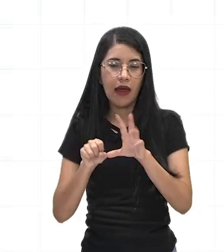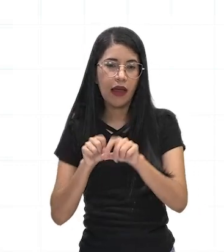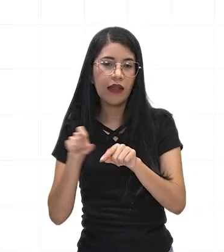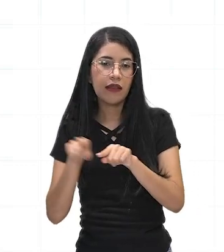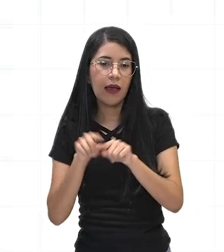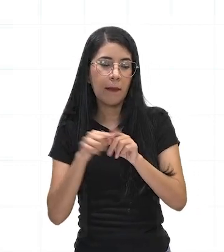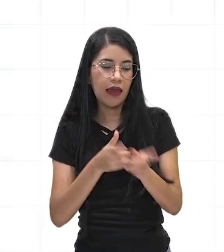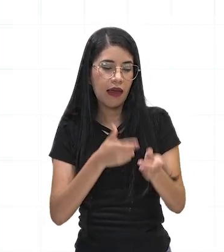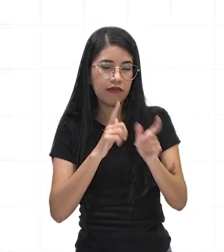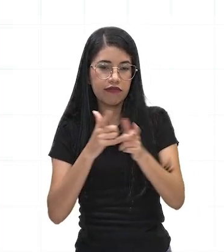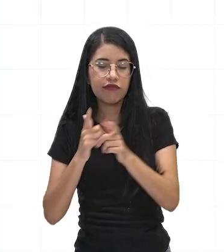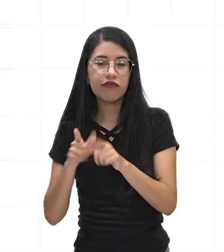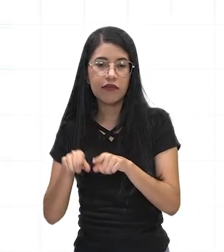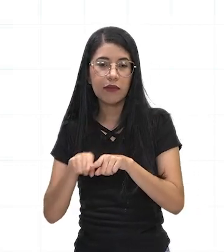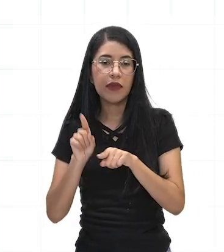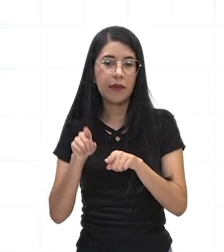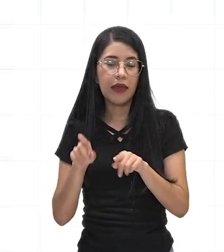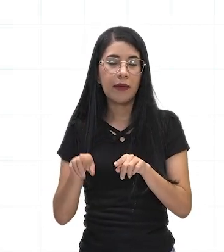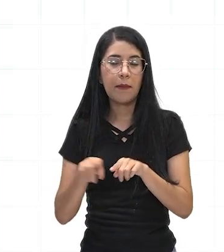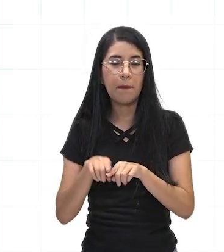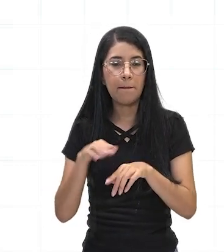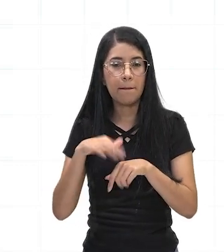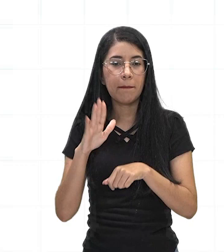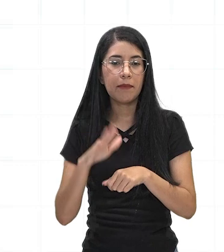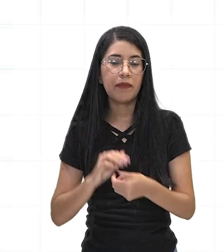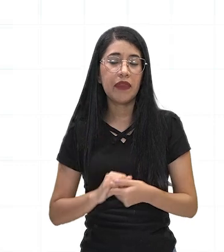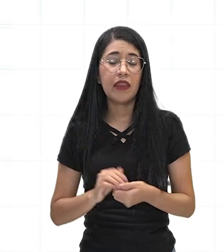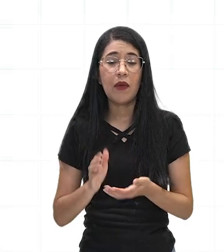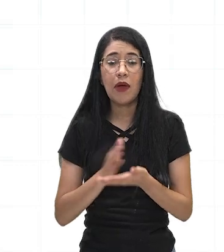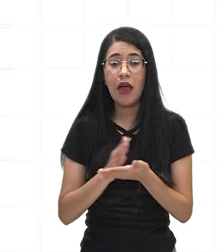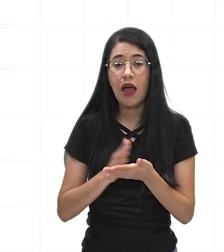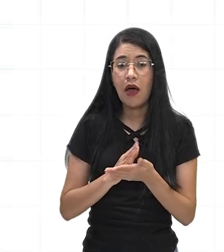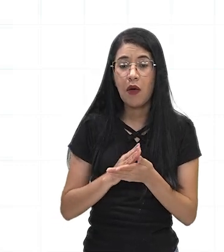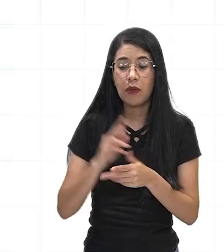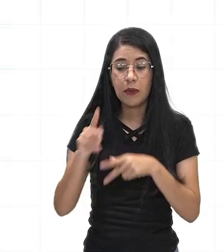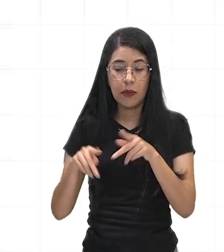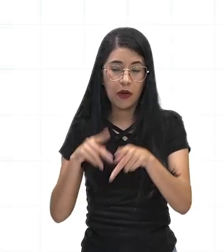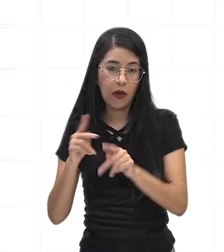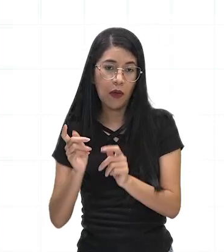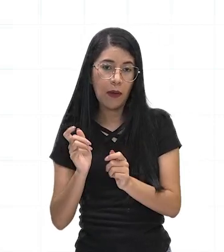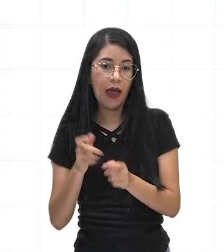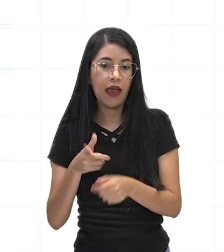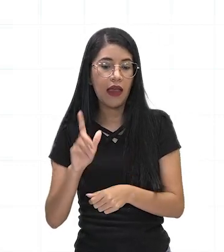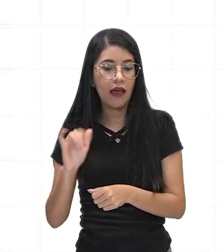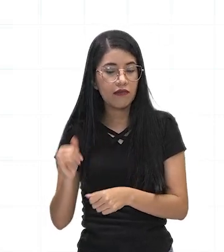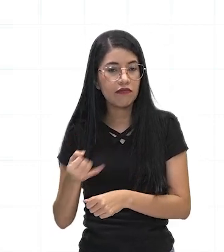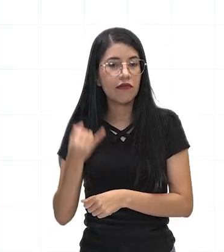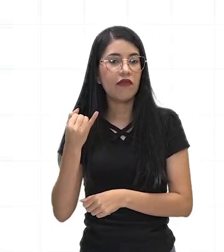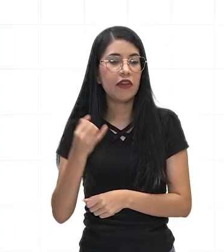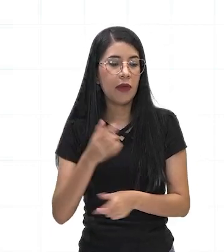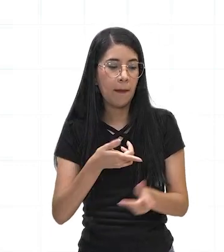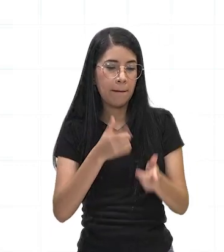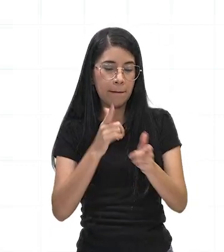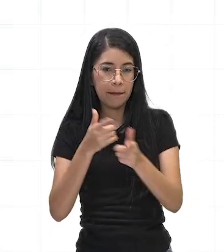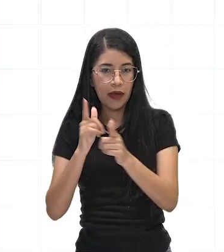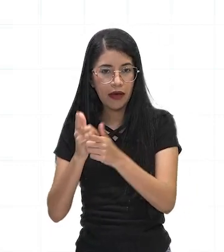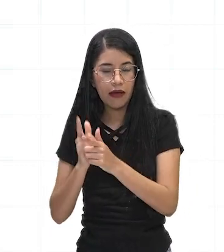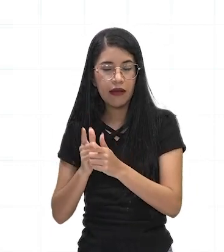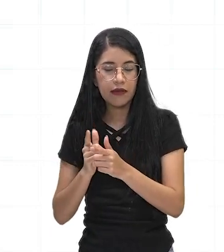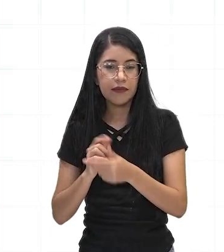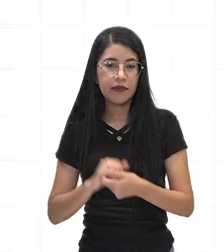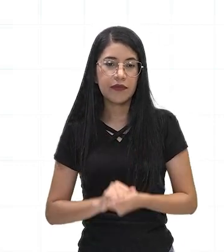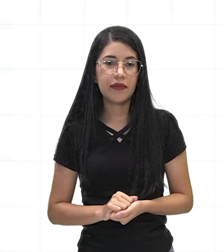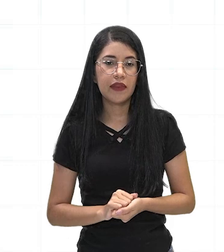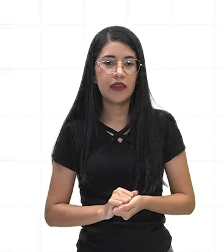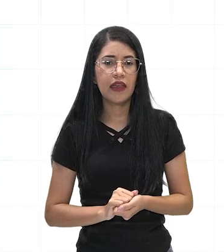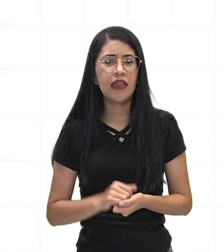para os caçadores, né? Então, assim, alguns povos aproveitam essa fase lunar para caçar. Então, existem civilizações,